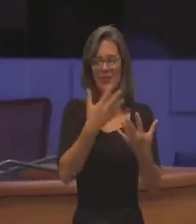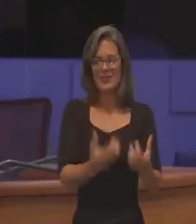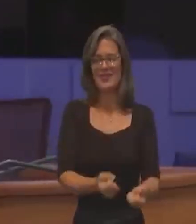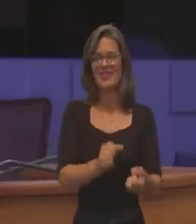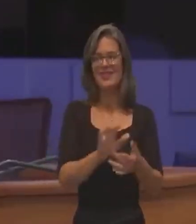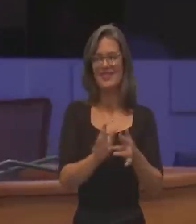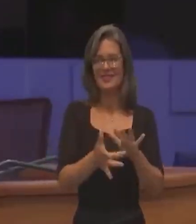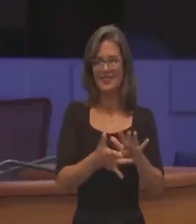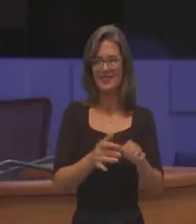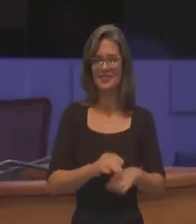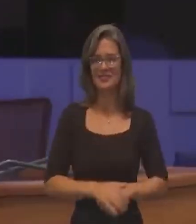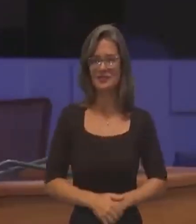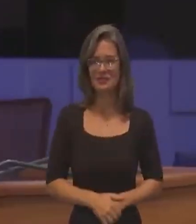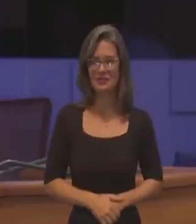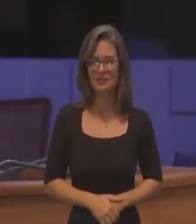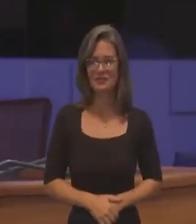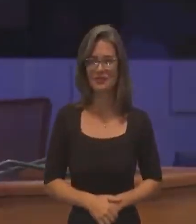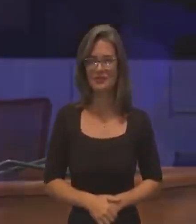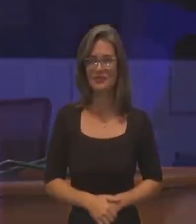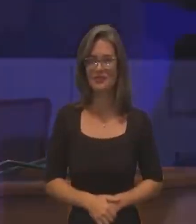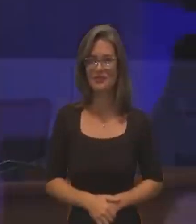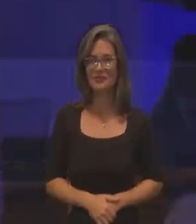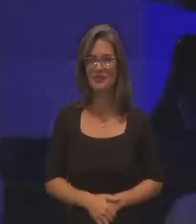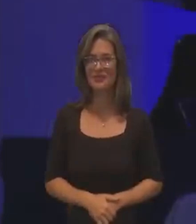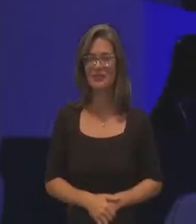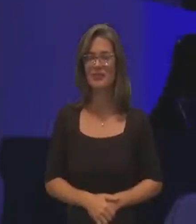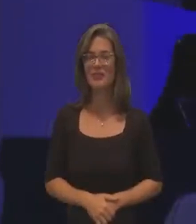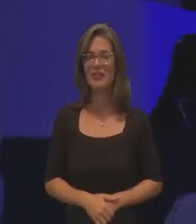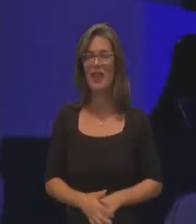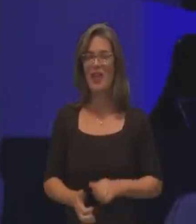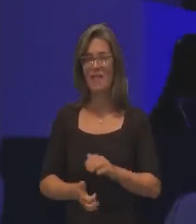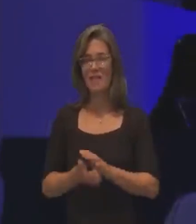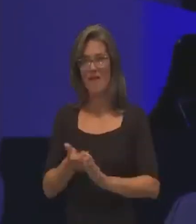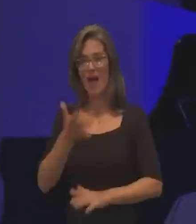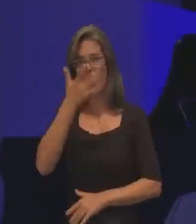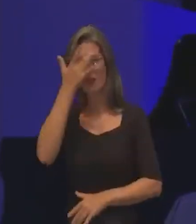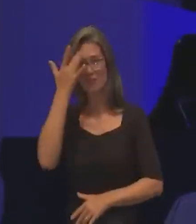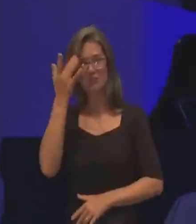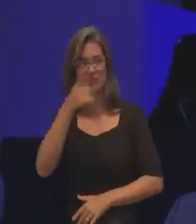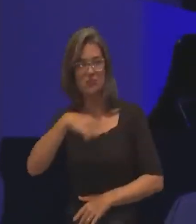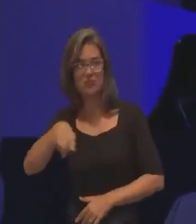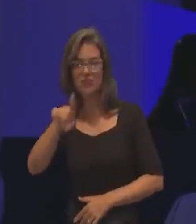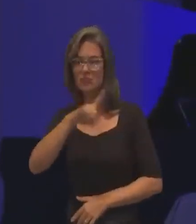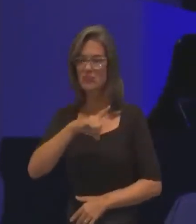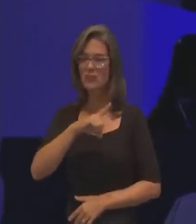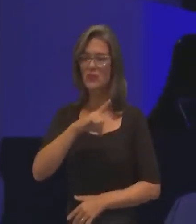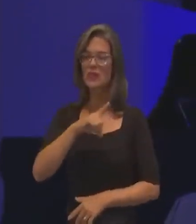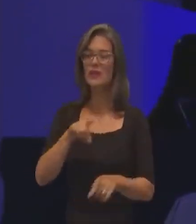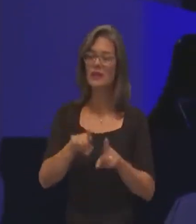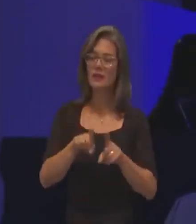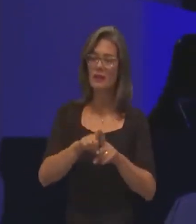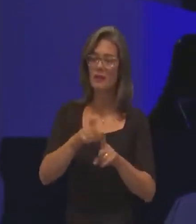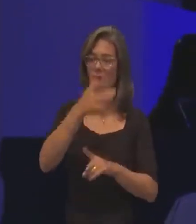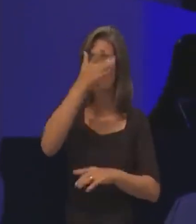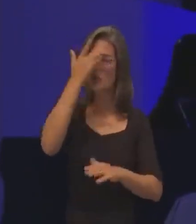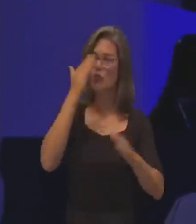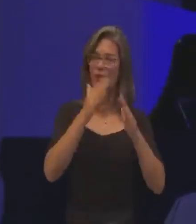É conhecido por muitos de nós que estamos aqui, e certamente por você que cultuou conosco pela internet,